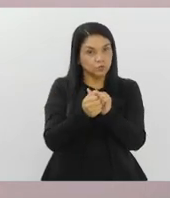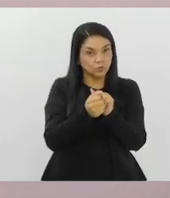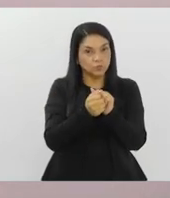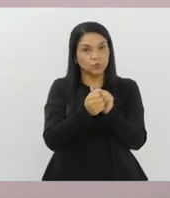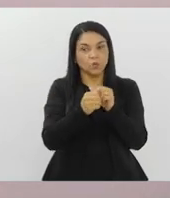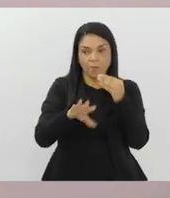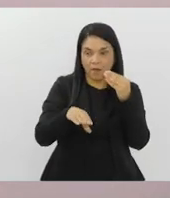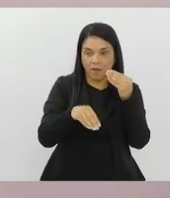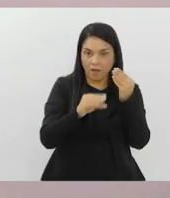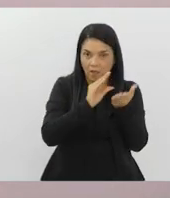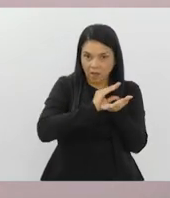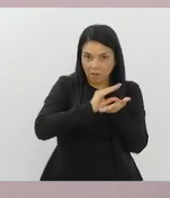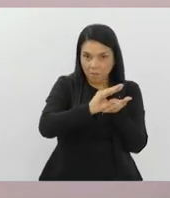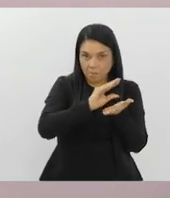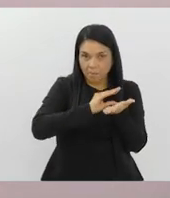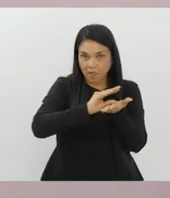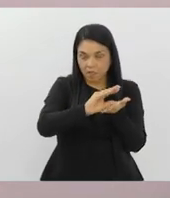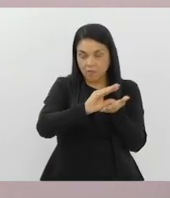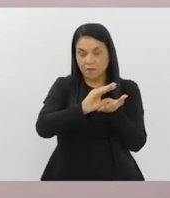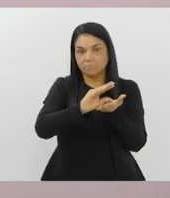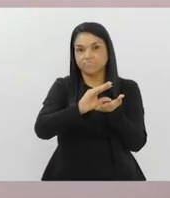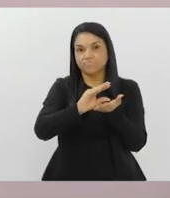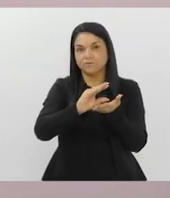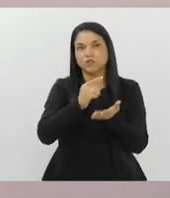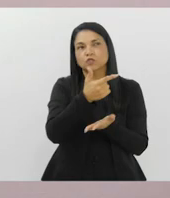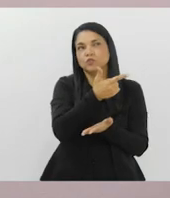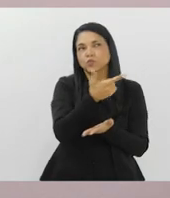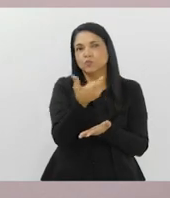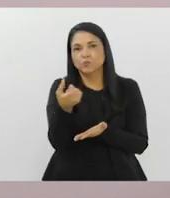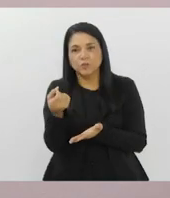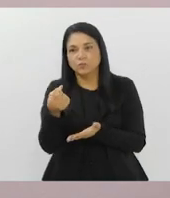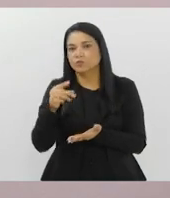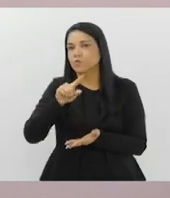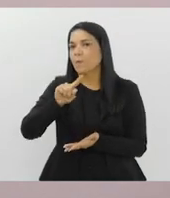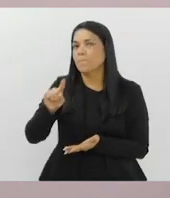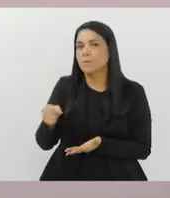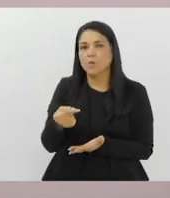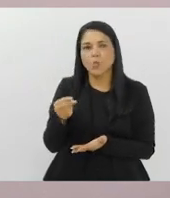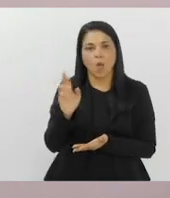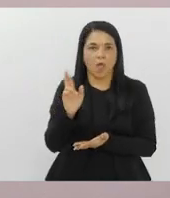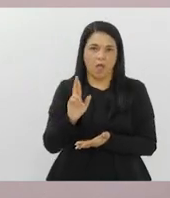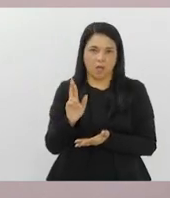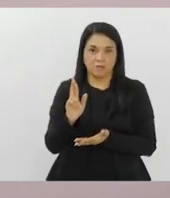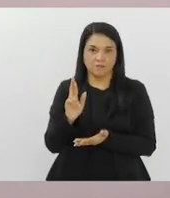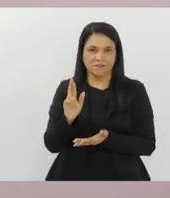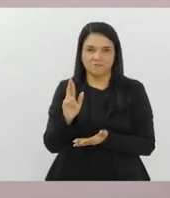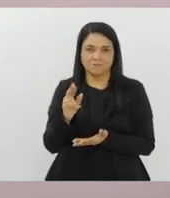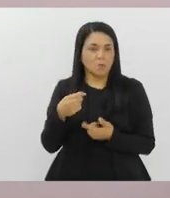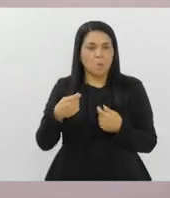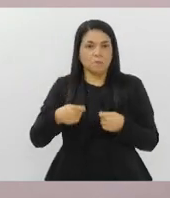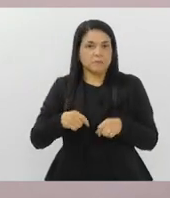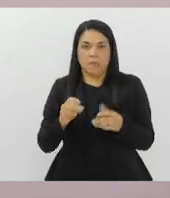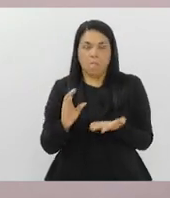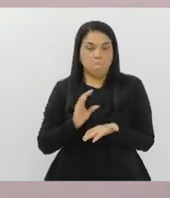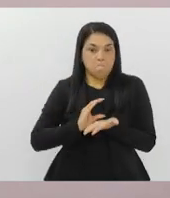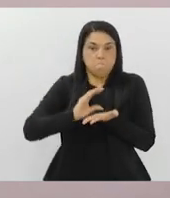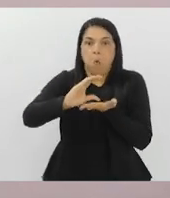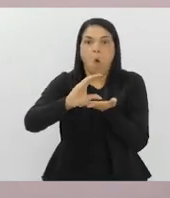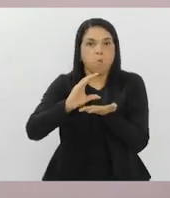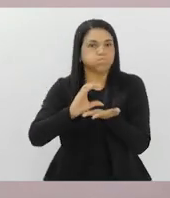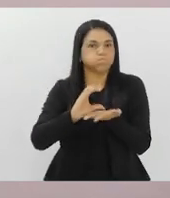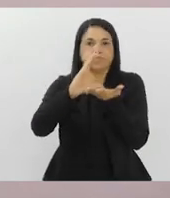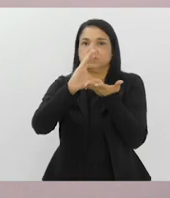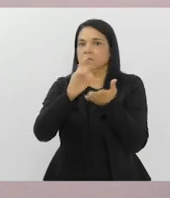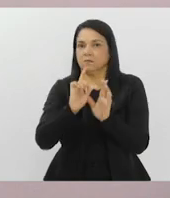de R$ 200 mil. Então, um banco de leite não precisa de grandes fortunas, porque essas mulheres